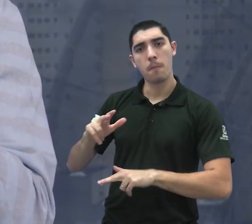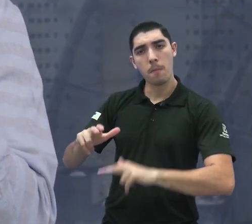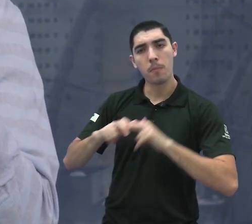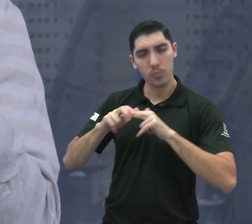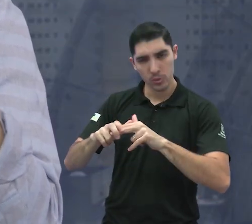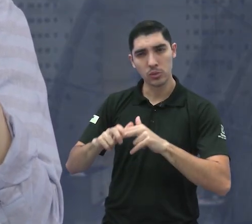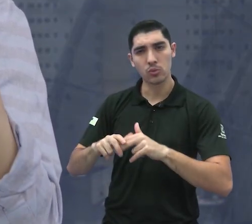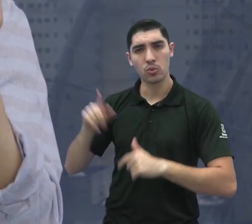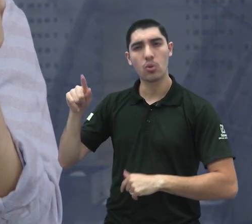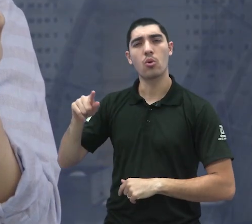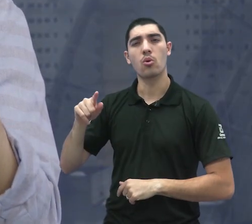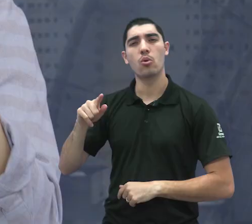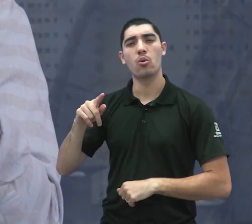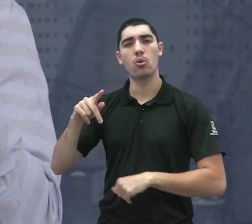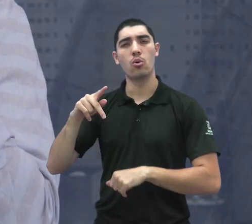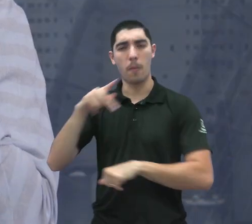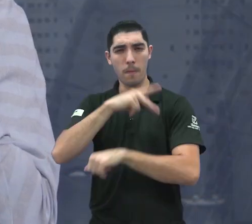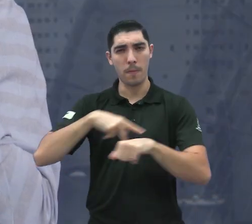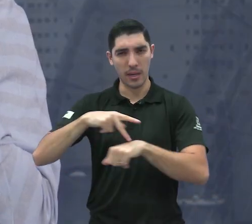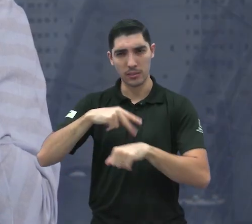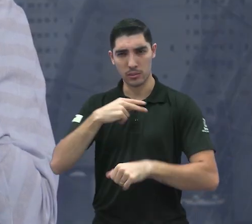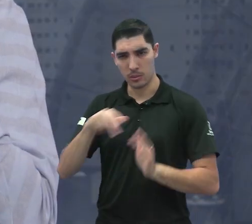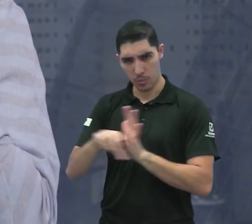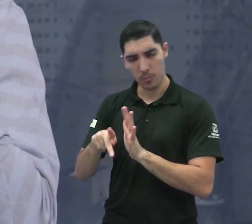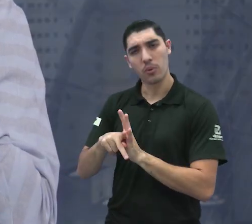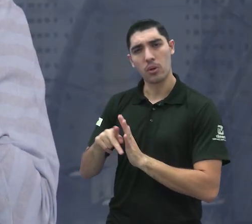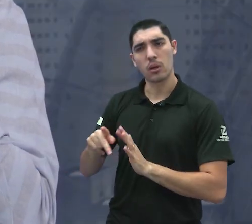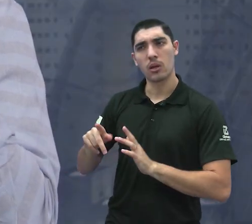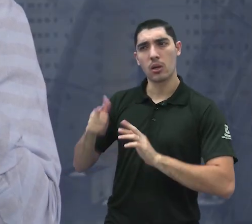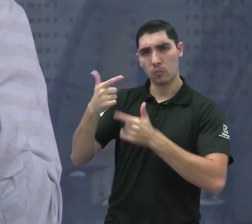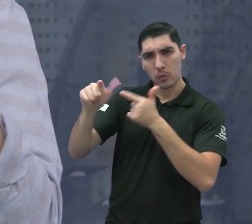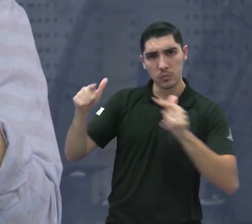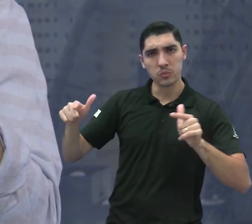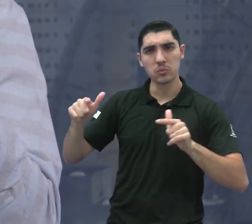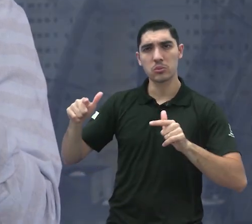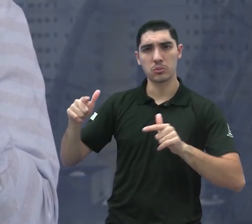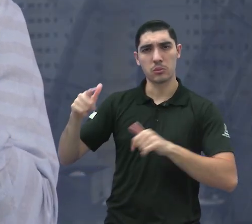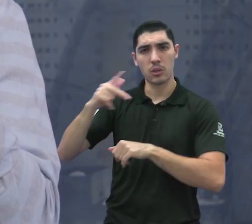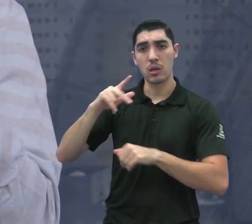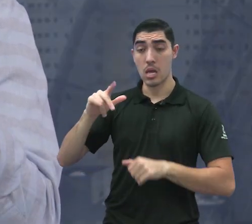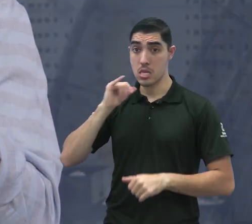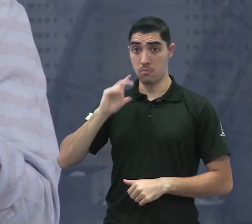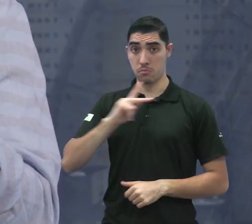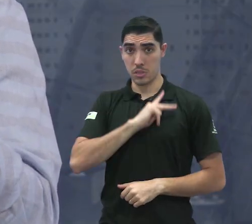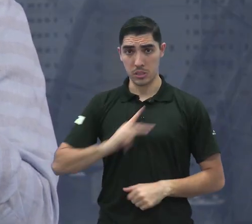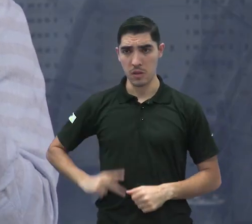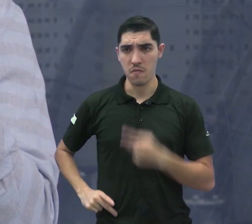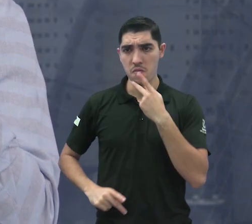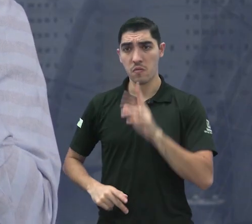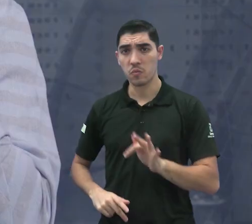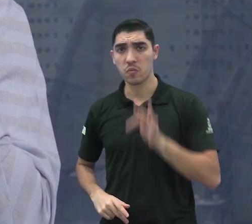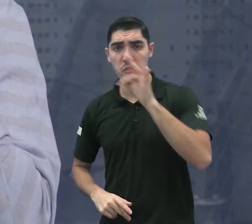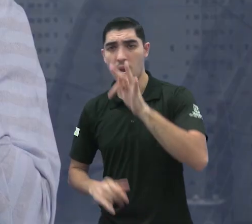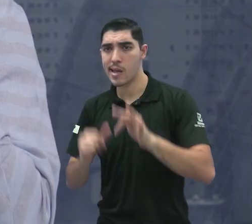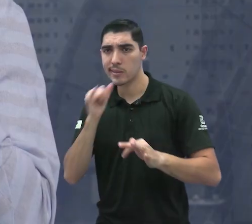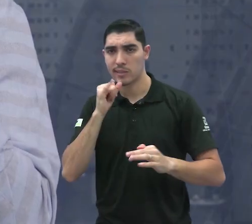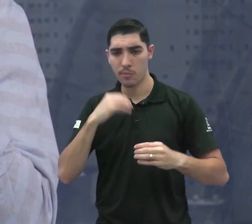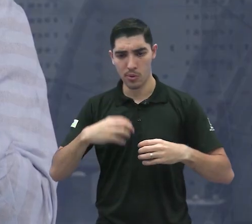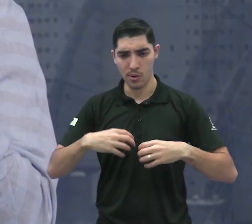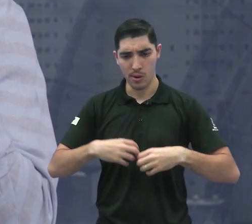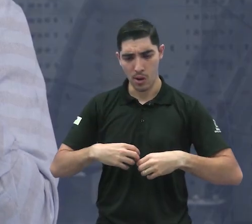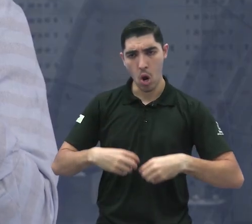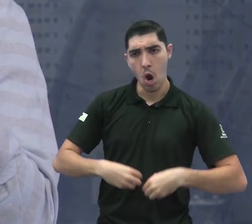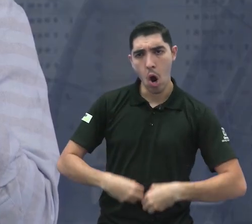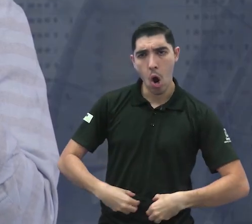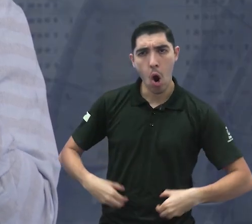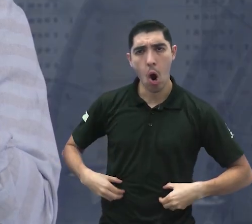foram pegos ouvindo o microfone sobre se a humanidade vai viver até 150 anos. Órgãos artificiais, não sei